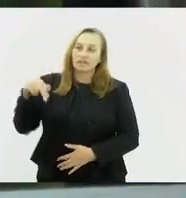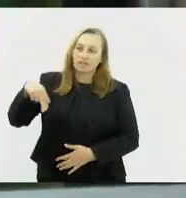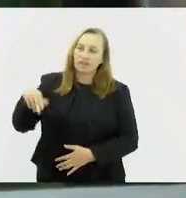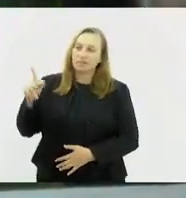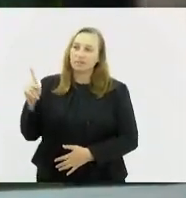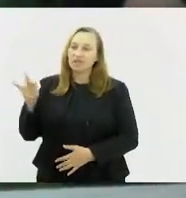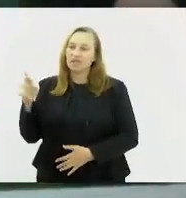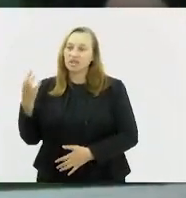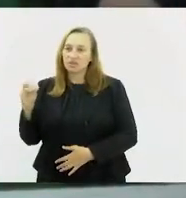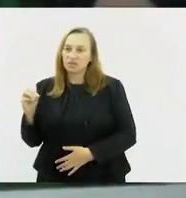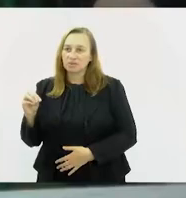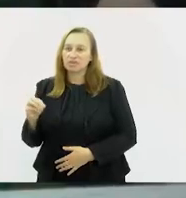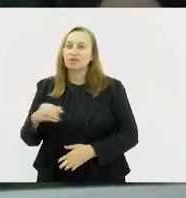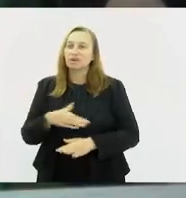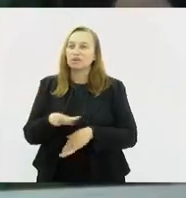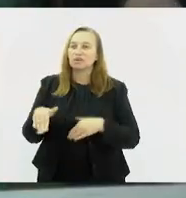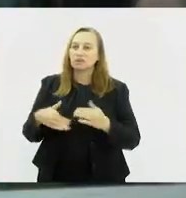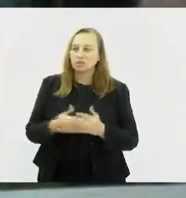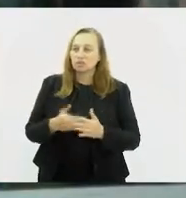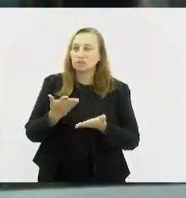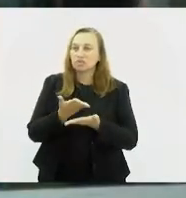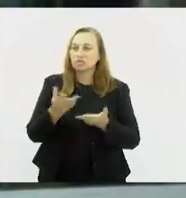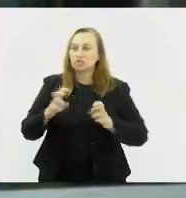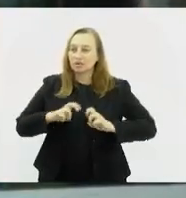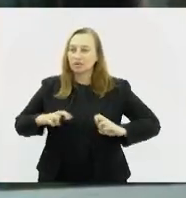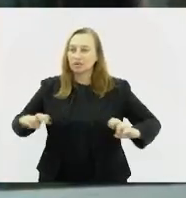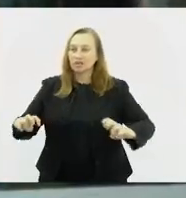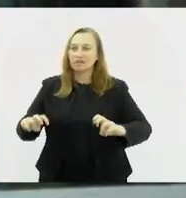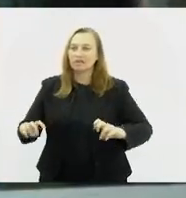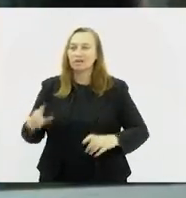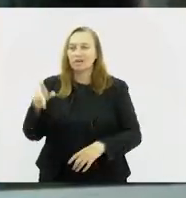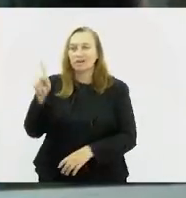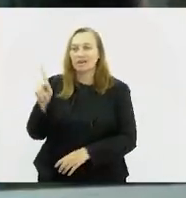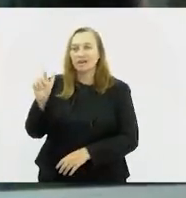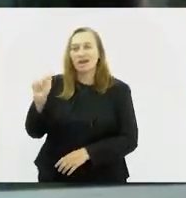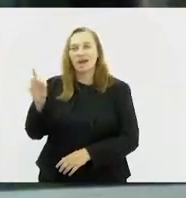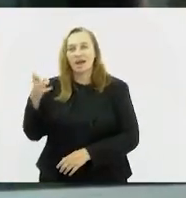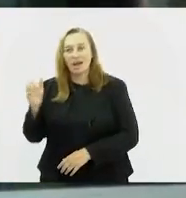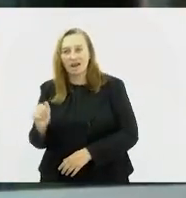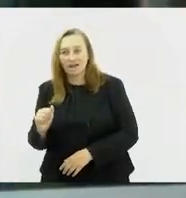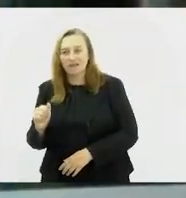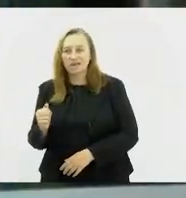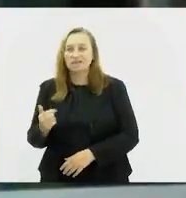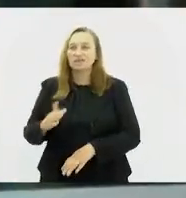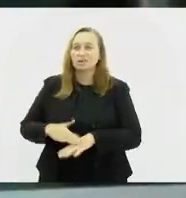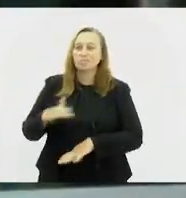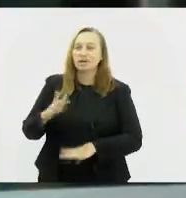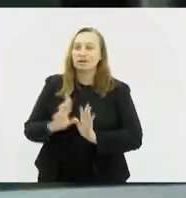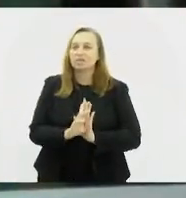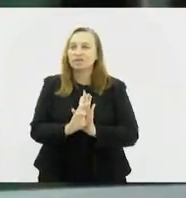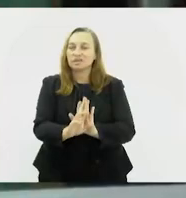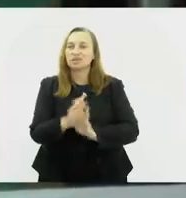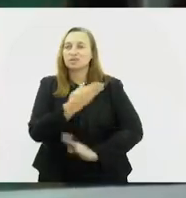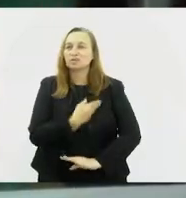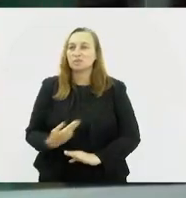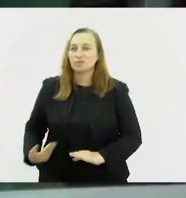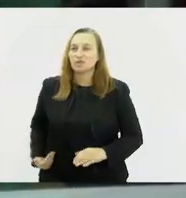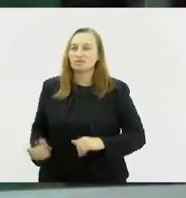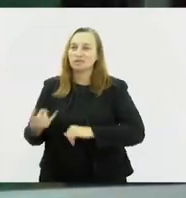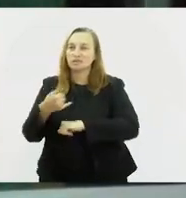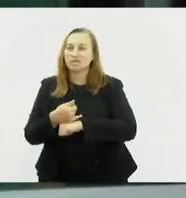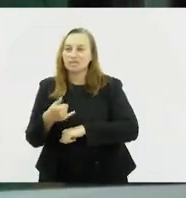deputado. Cumprimentar todos da mesa, Carla, CDN e os demais representantes do governo de Volta Redonda.